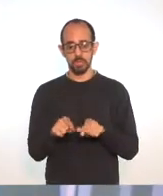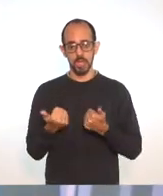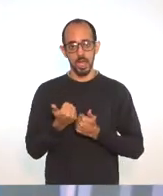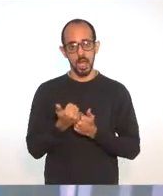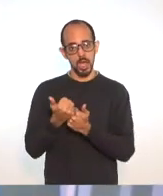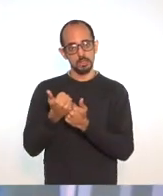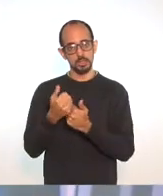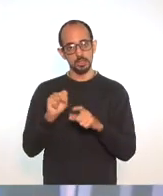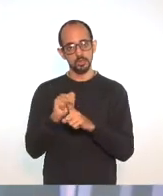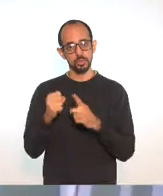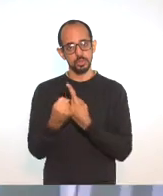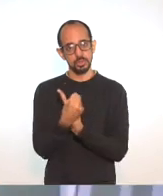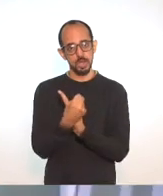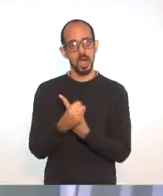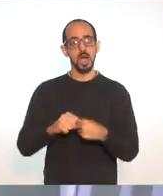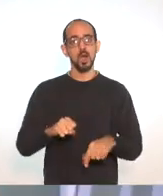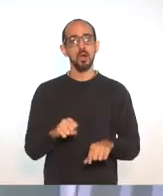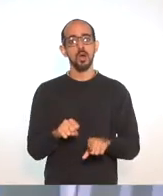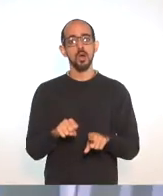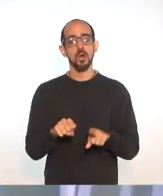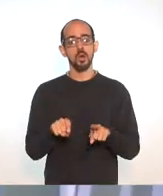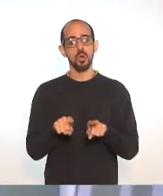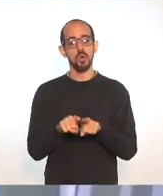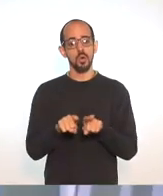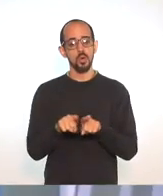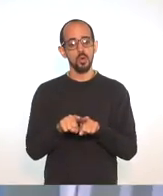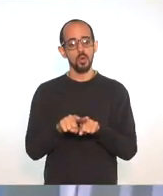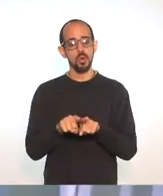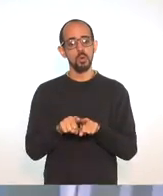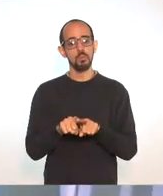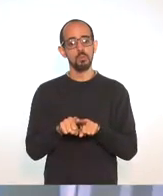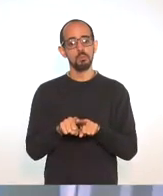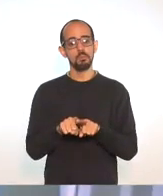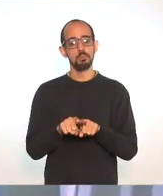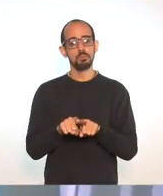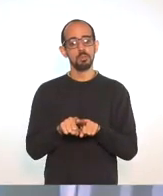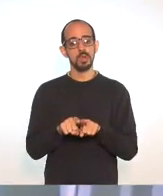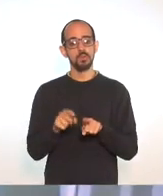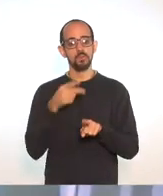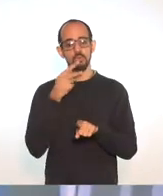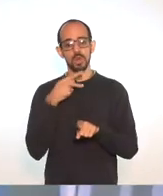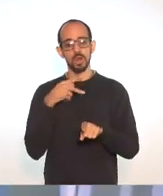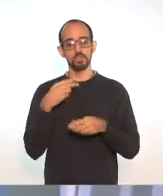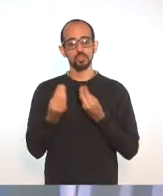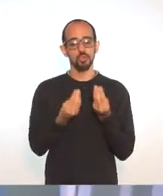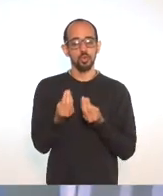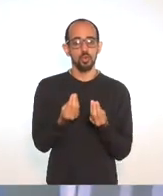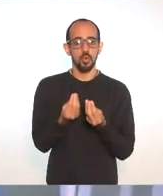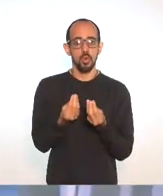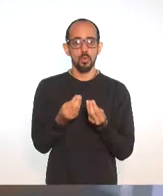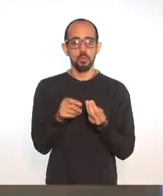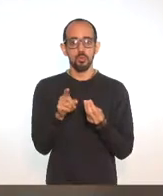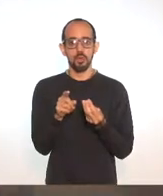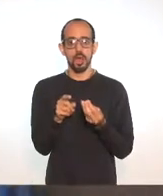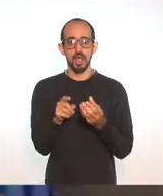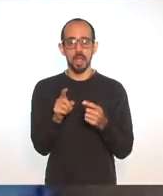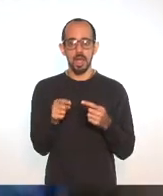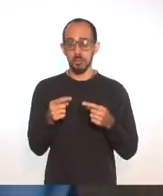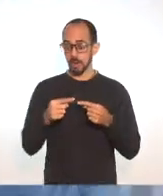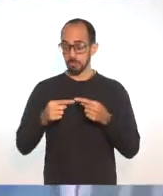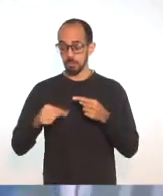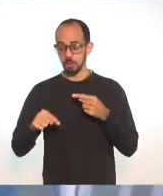da Assistência Social e também fazendo menção a medidas de restrição de circulação de pessoas